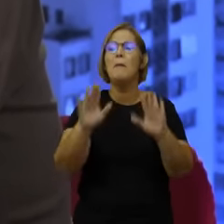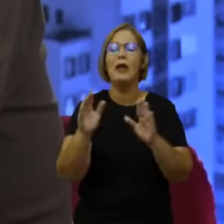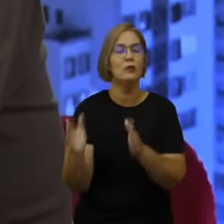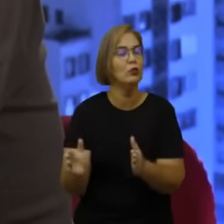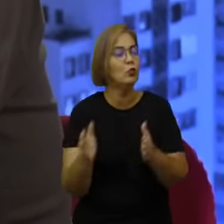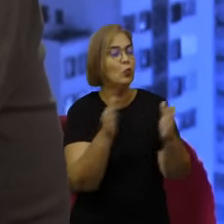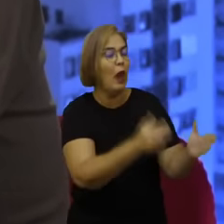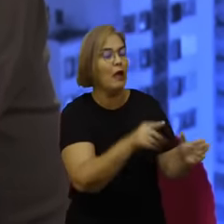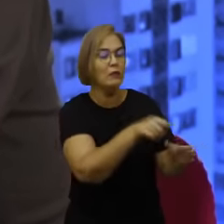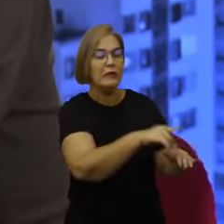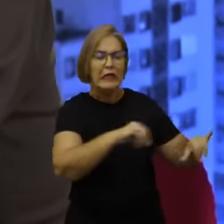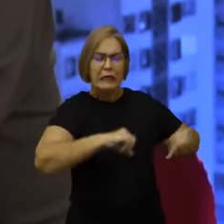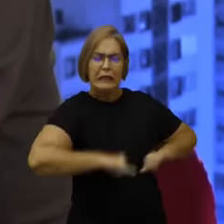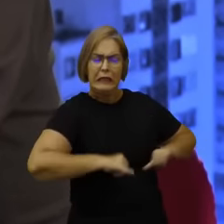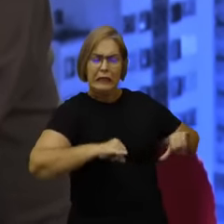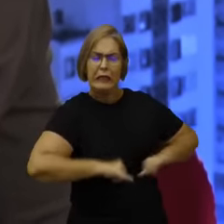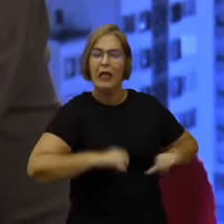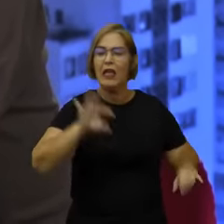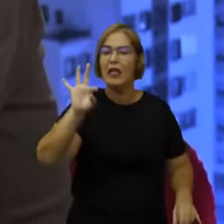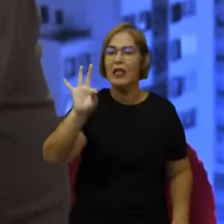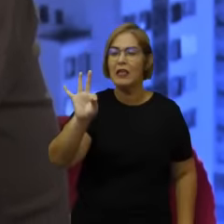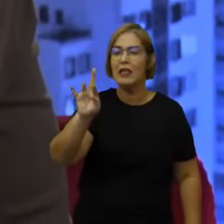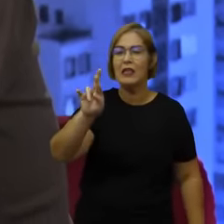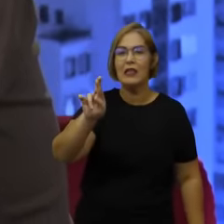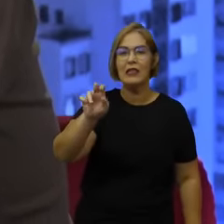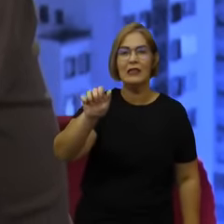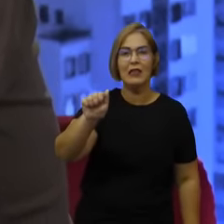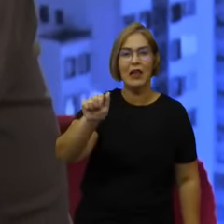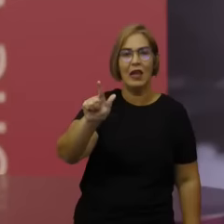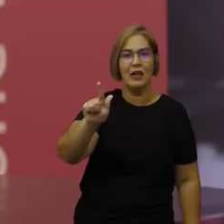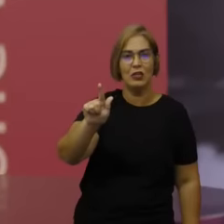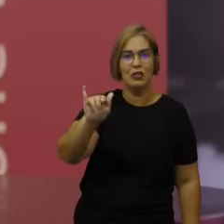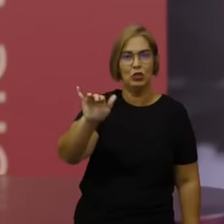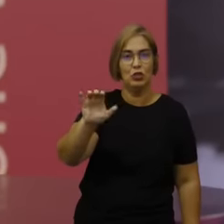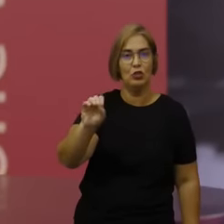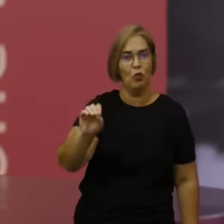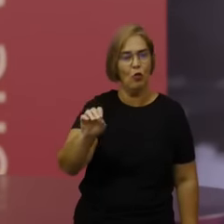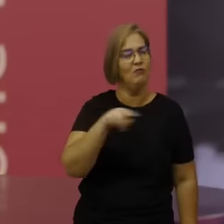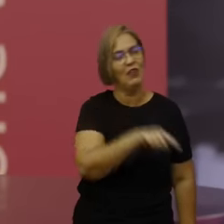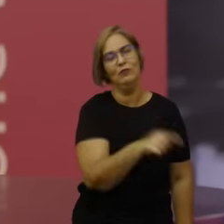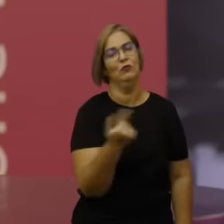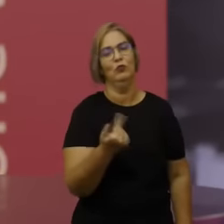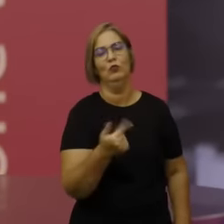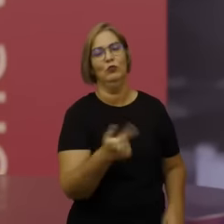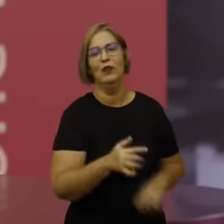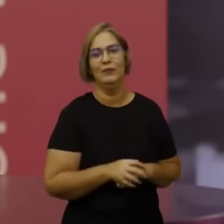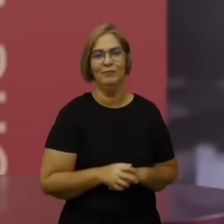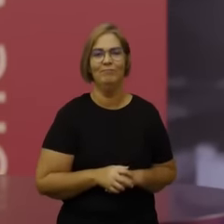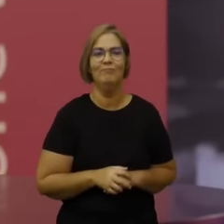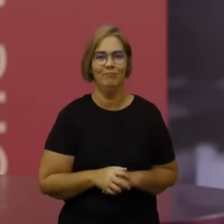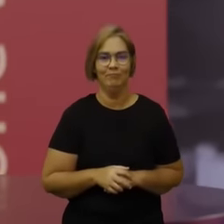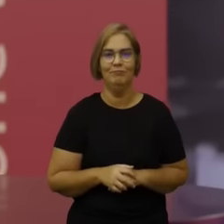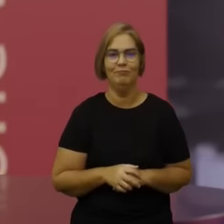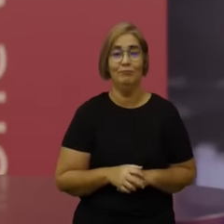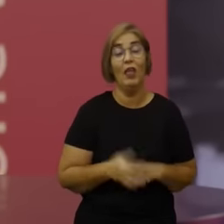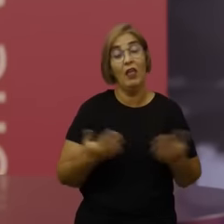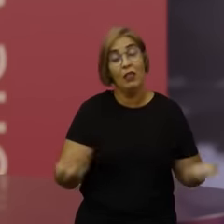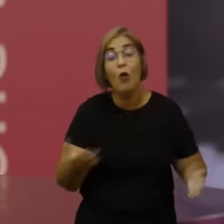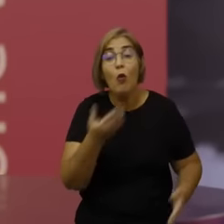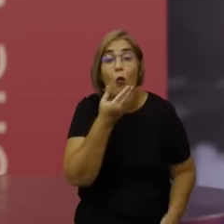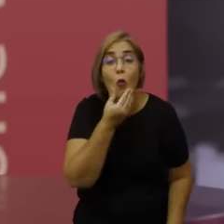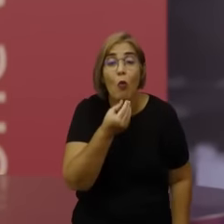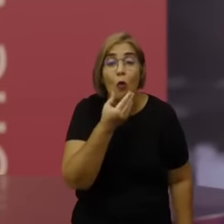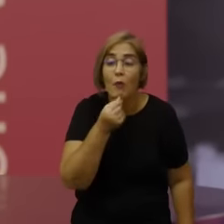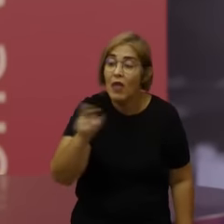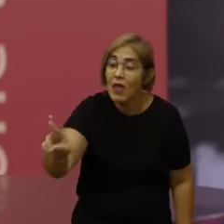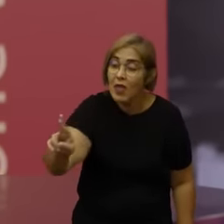dado. Isto não é dado. É dado justamente isso que o sátiro diz ao rei Midas.